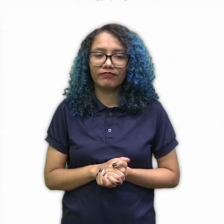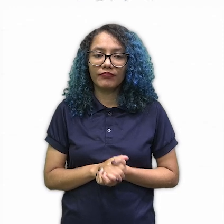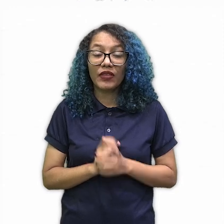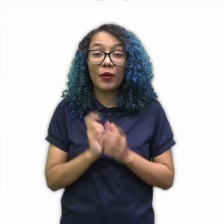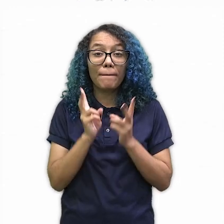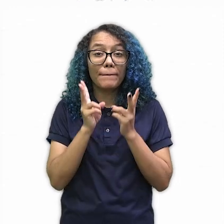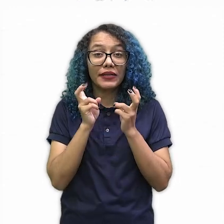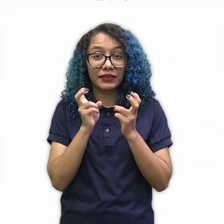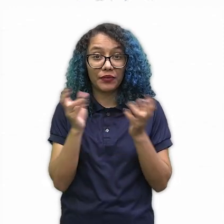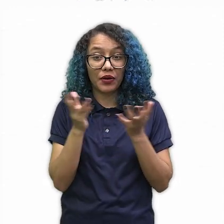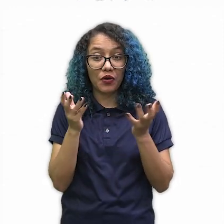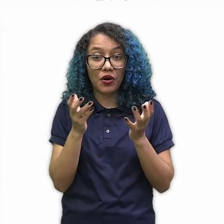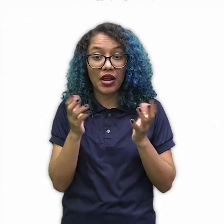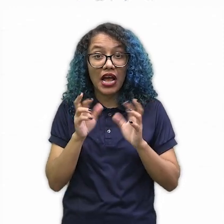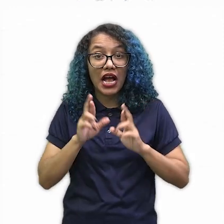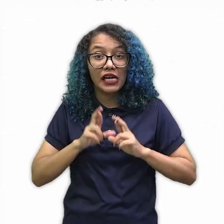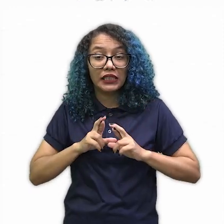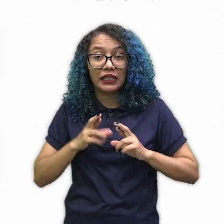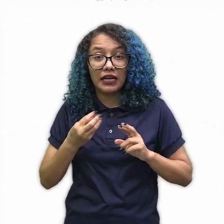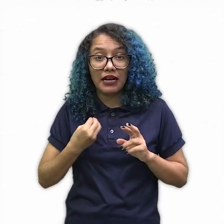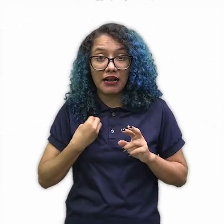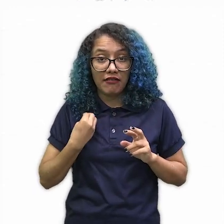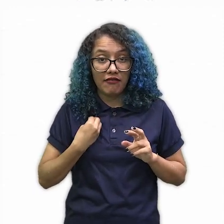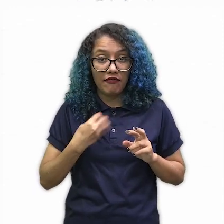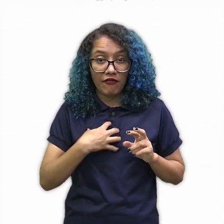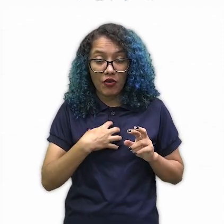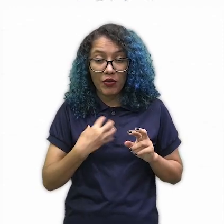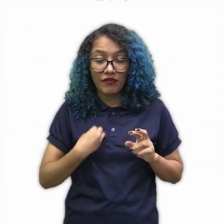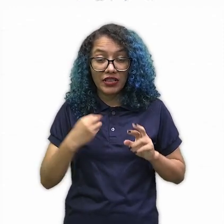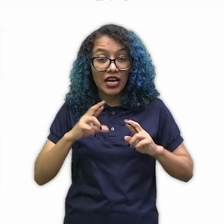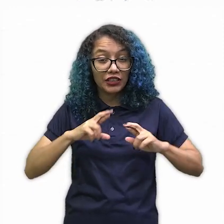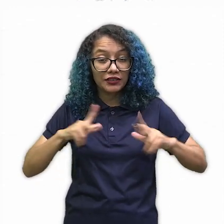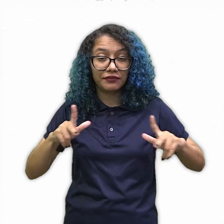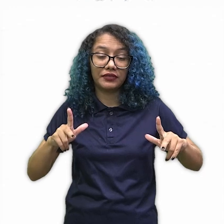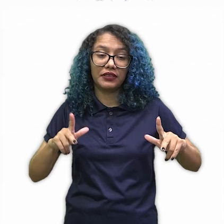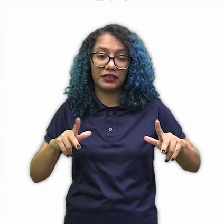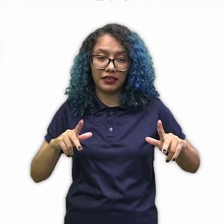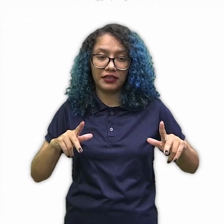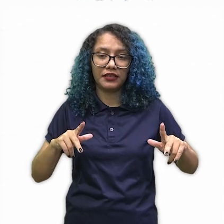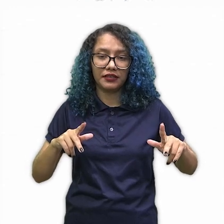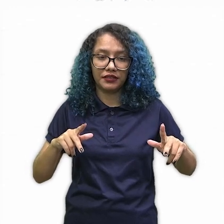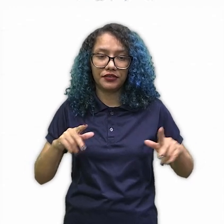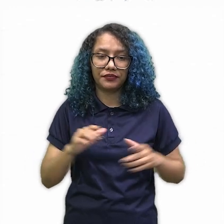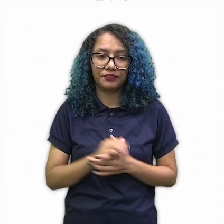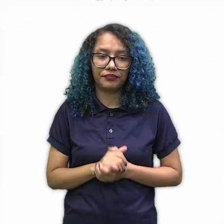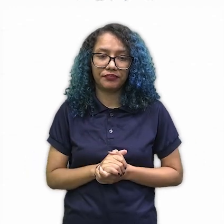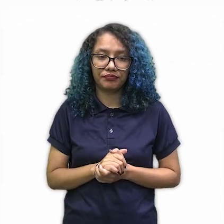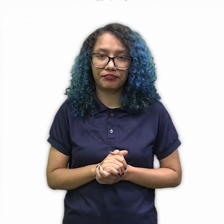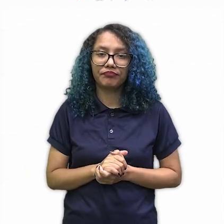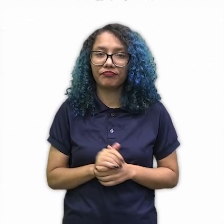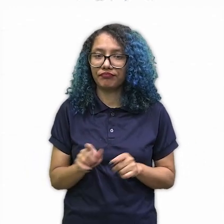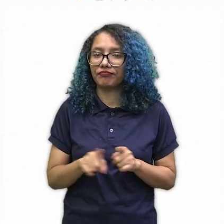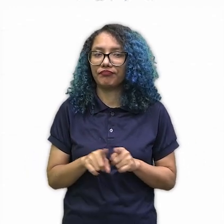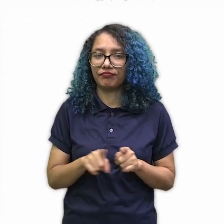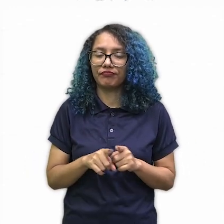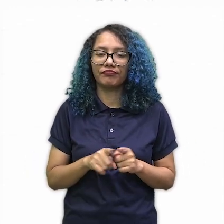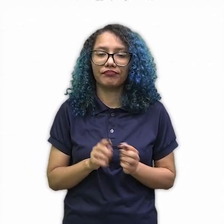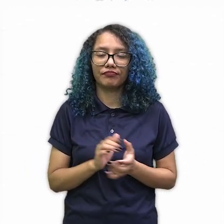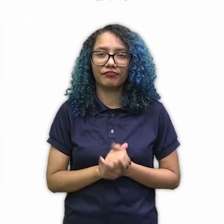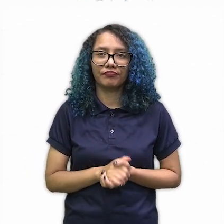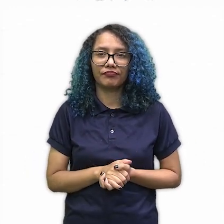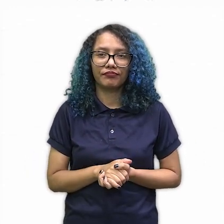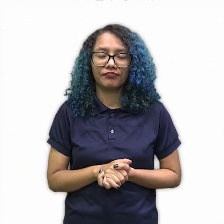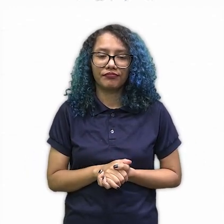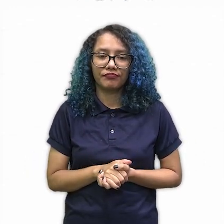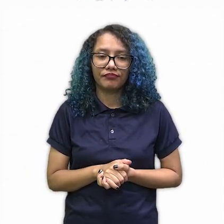muito diferente esse modo de vida também da população que vive na Ásia, tá bom? Então, olha